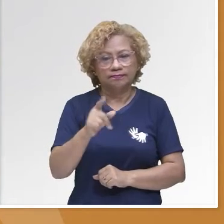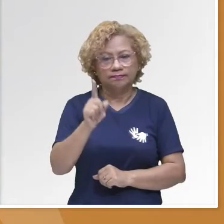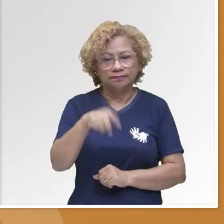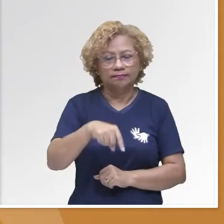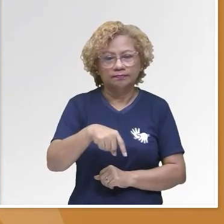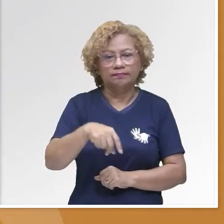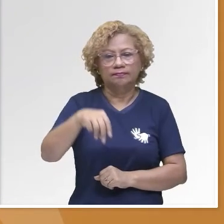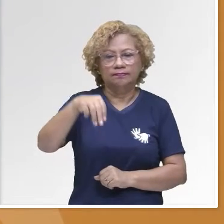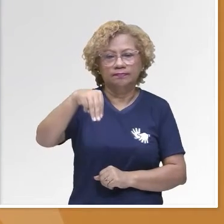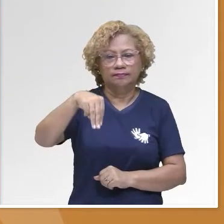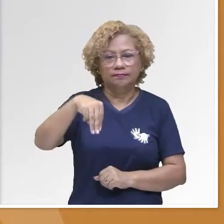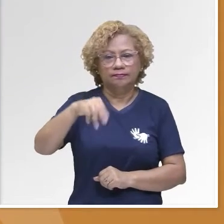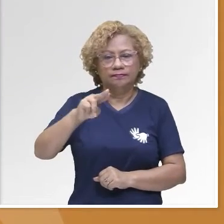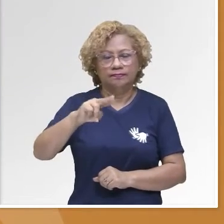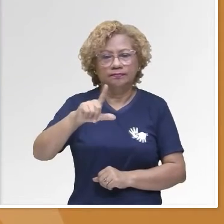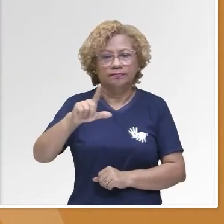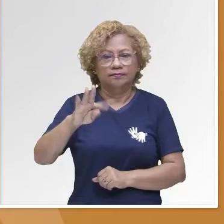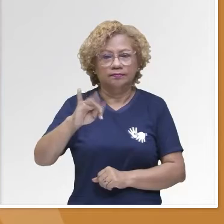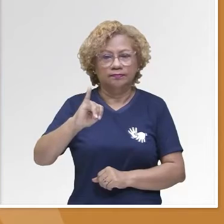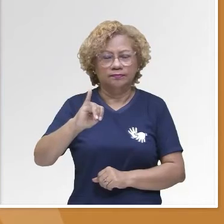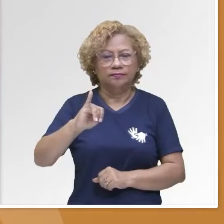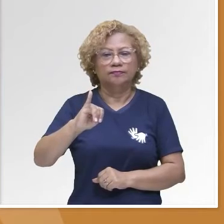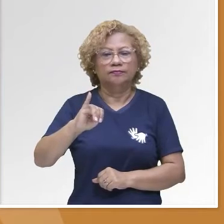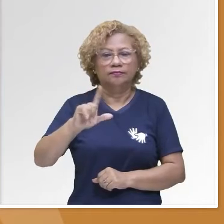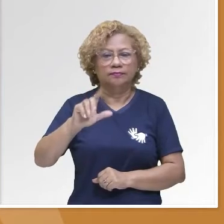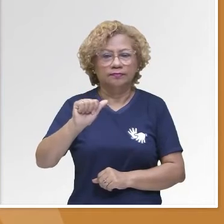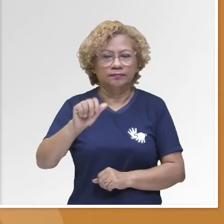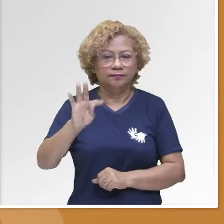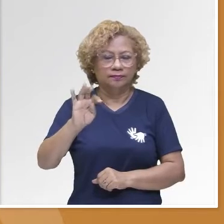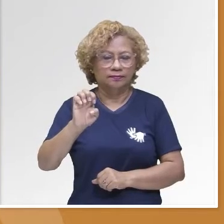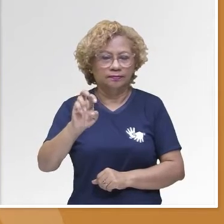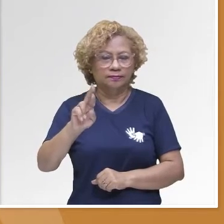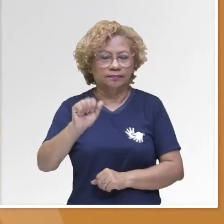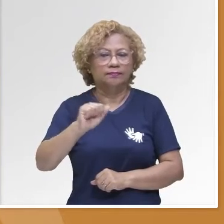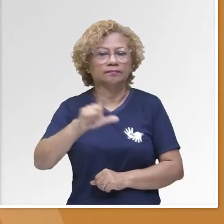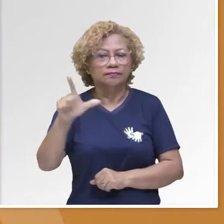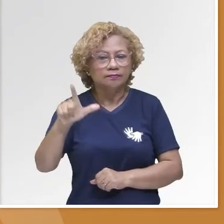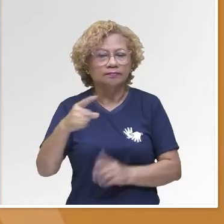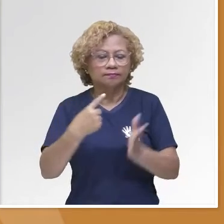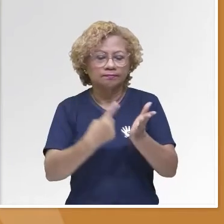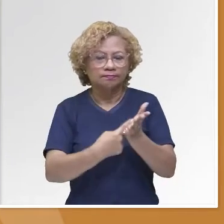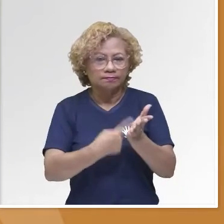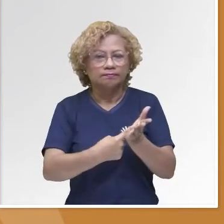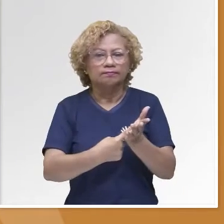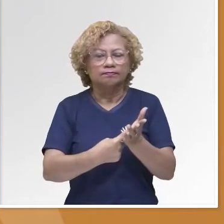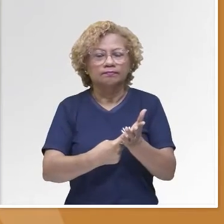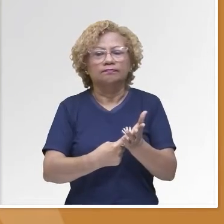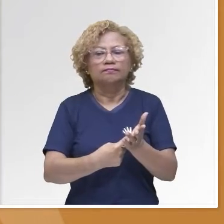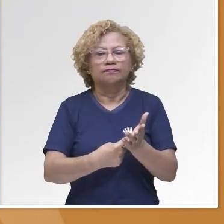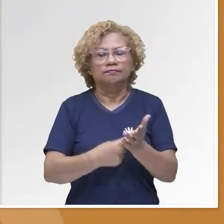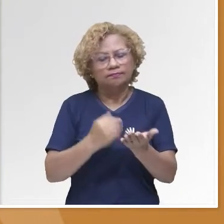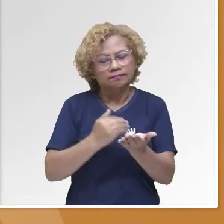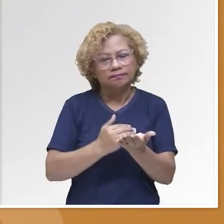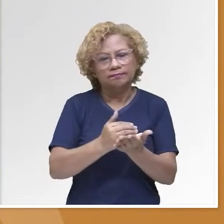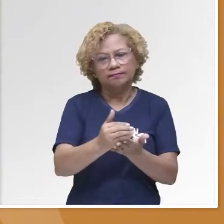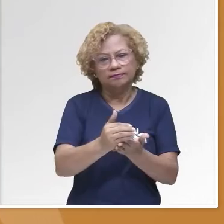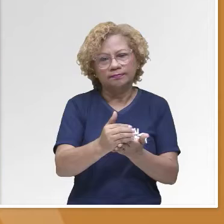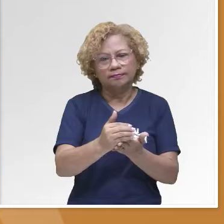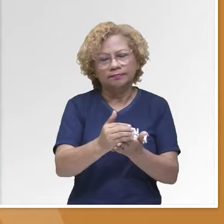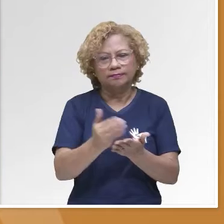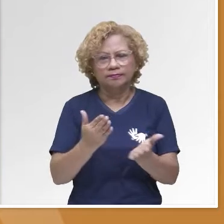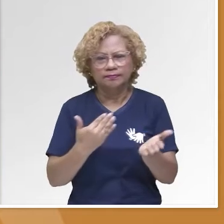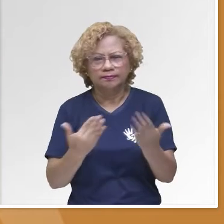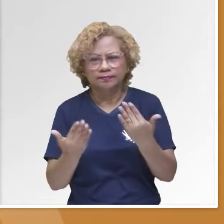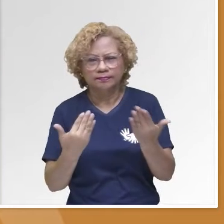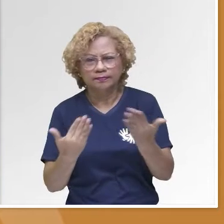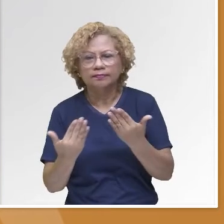comercial, então vai ocorrer o quê? As negociações, né? Essas negociações entre